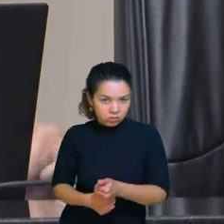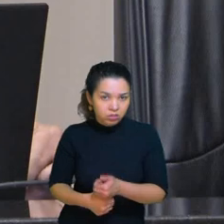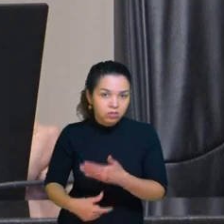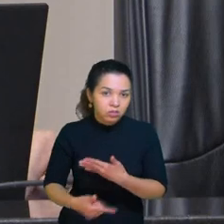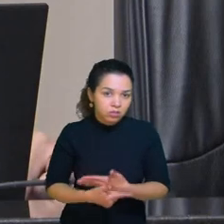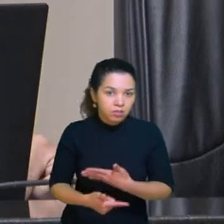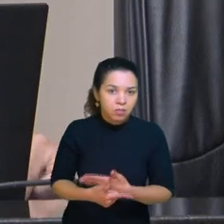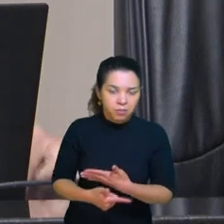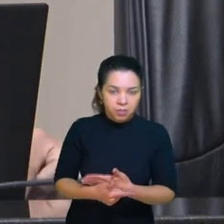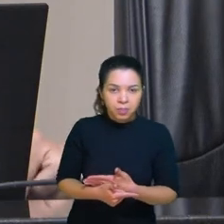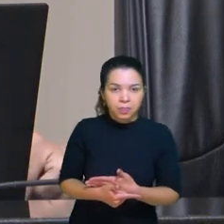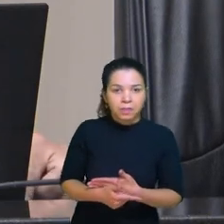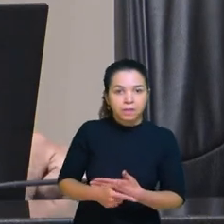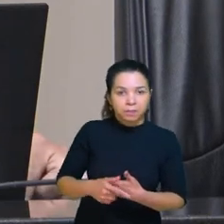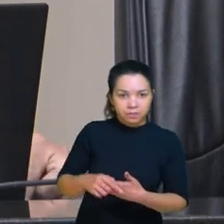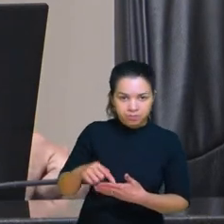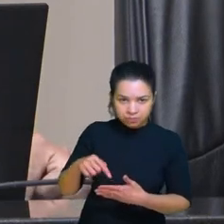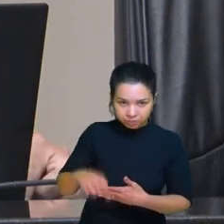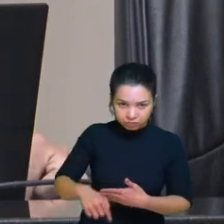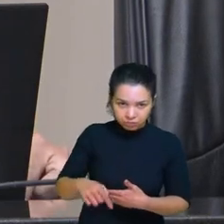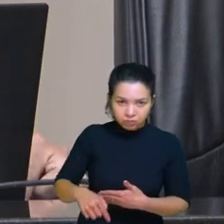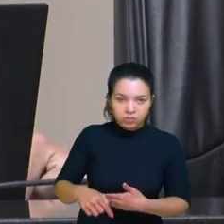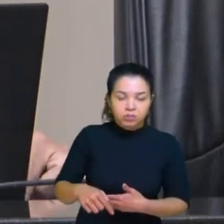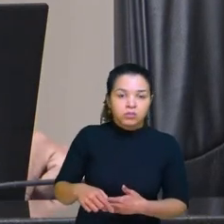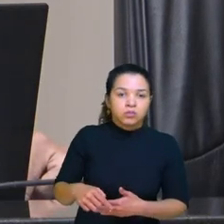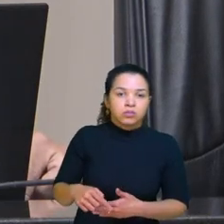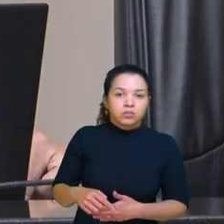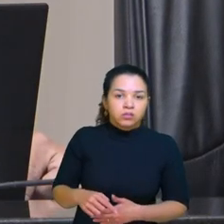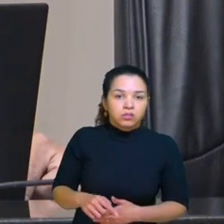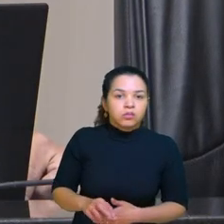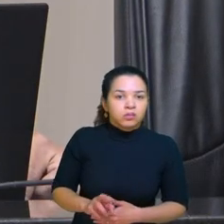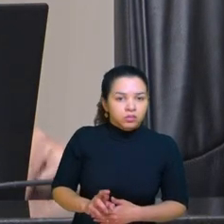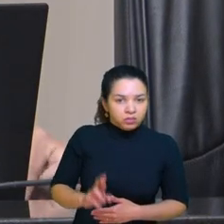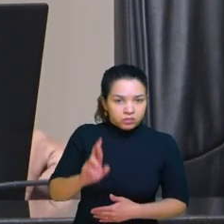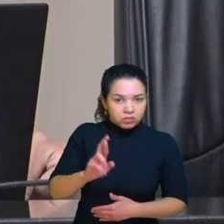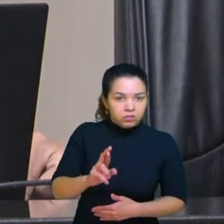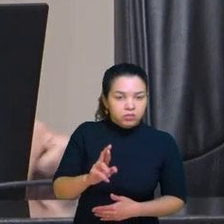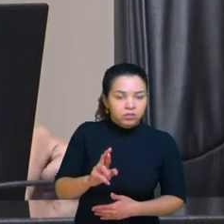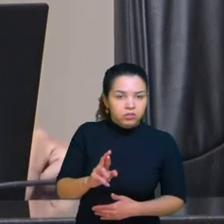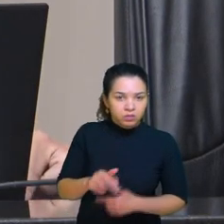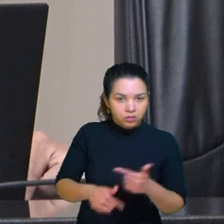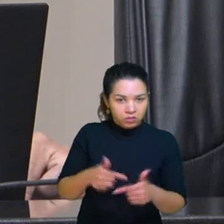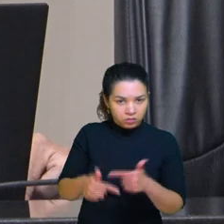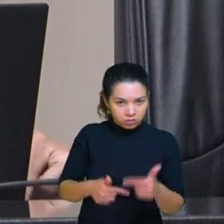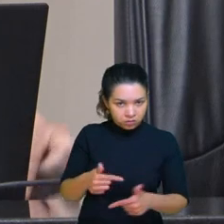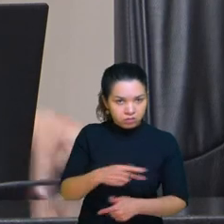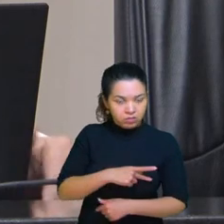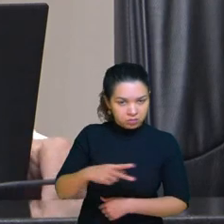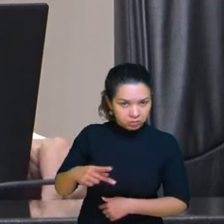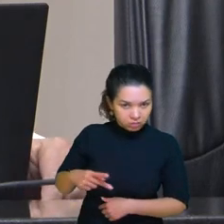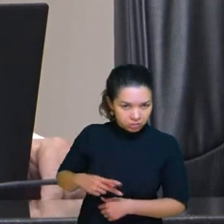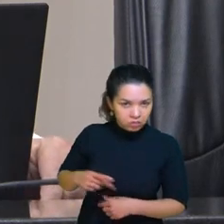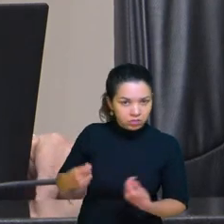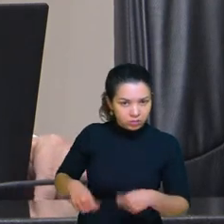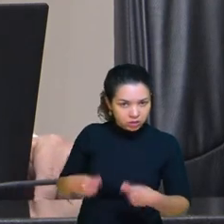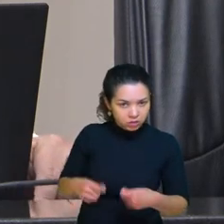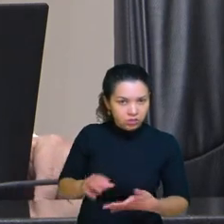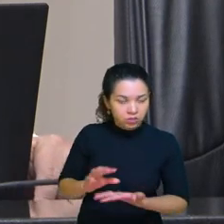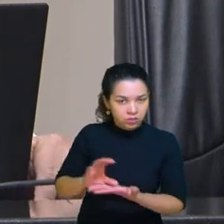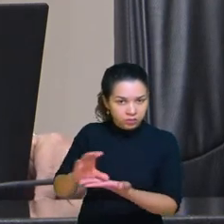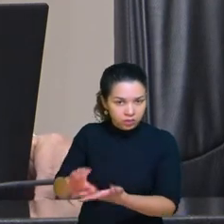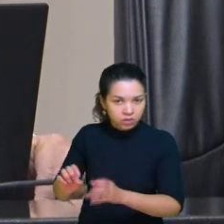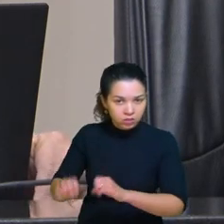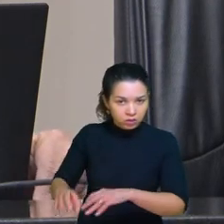de estado que tem a obrigação sim de atender a educação atender o financiamento a educação